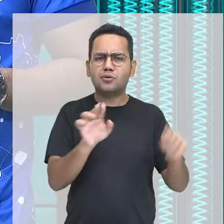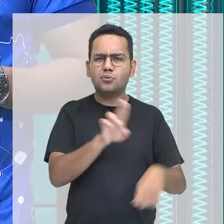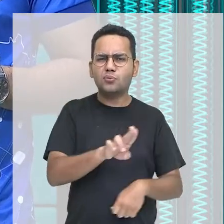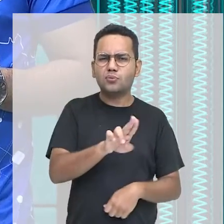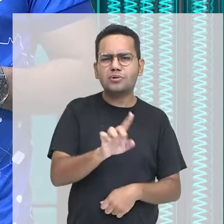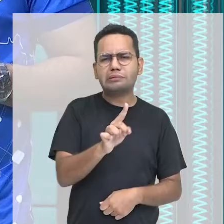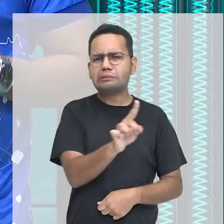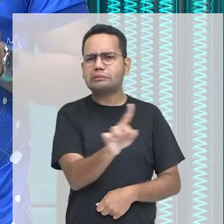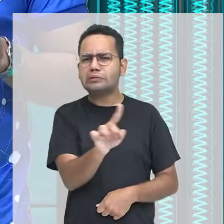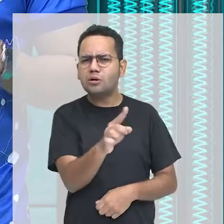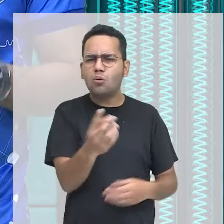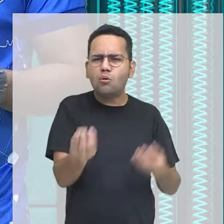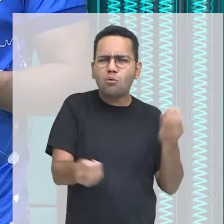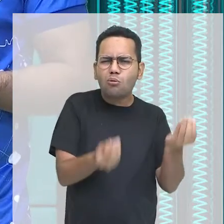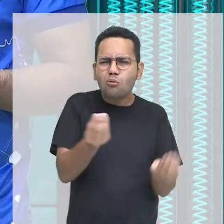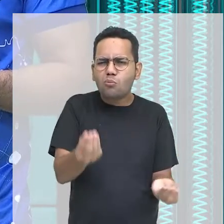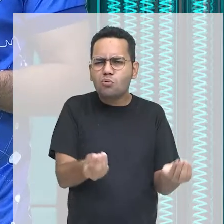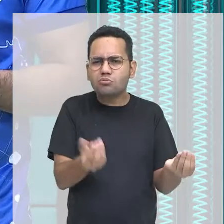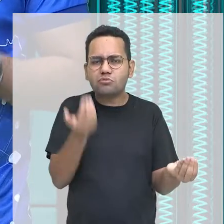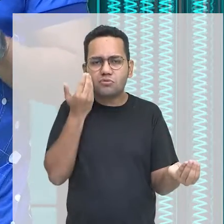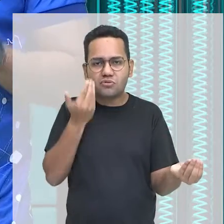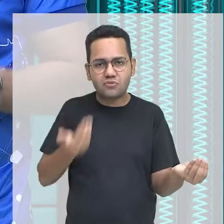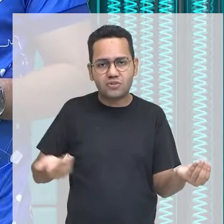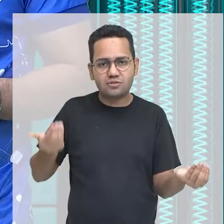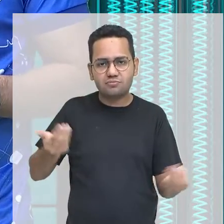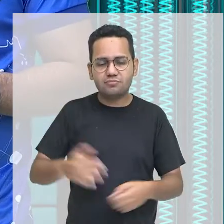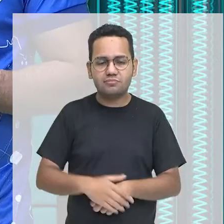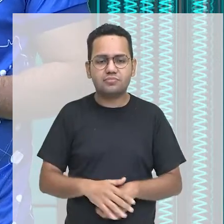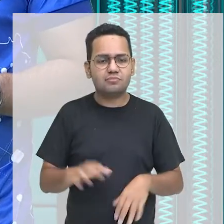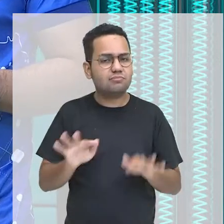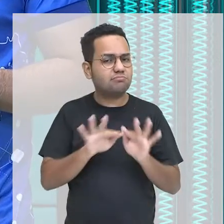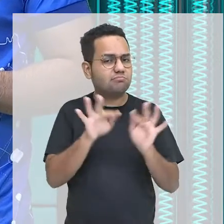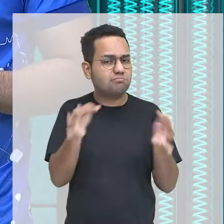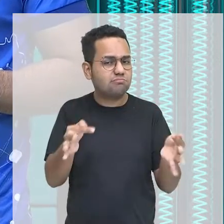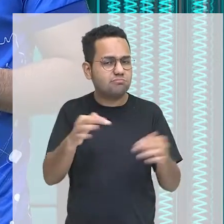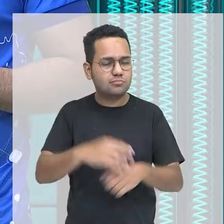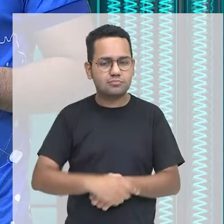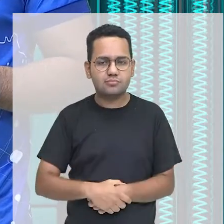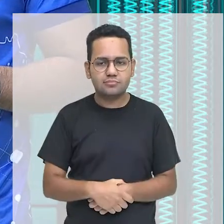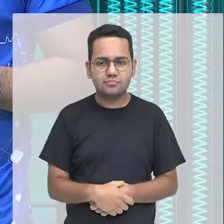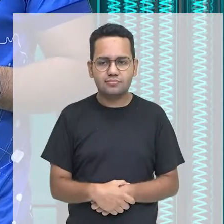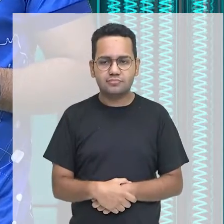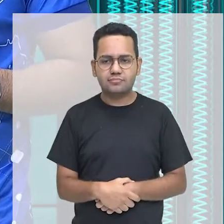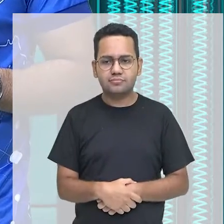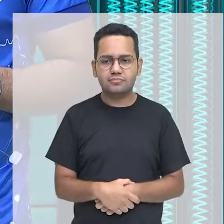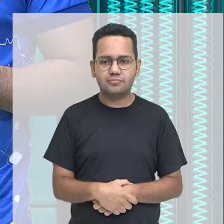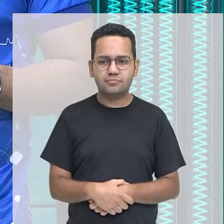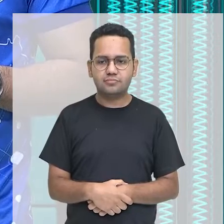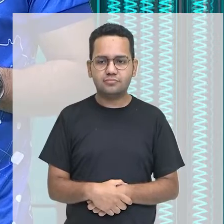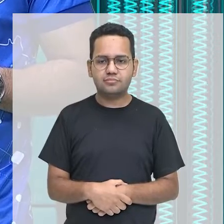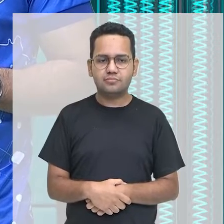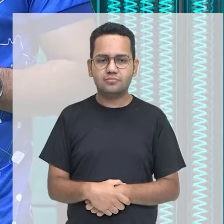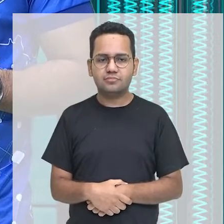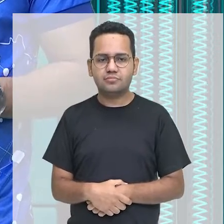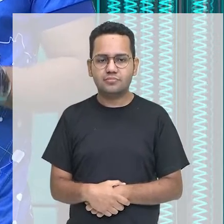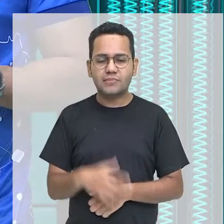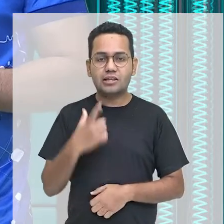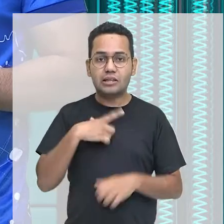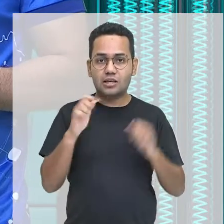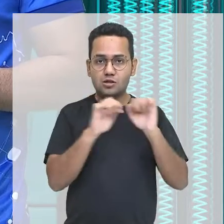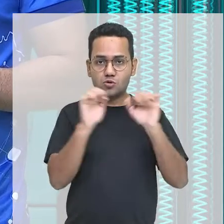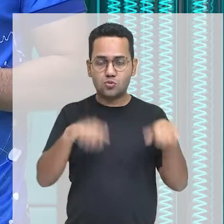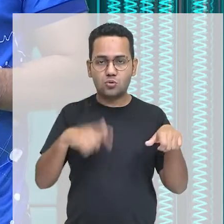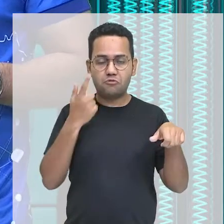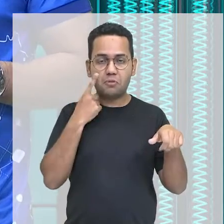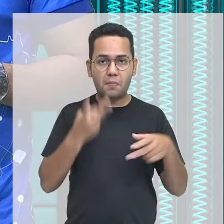né, em frase, em sentença, só que na forma negativa? É bem simples. Nós vamos atentar pela presença do not. E